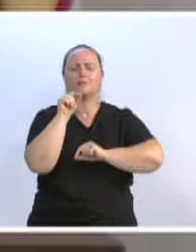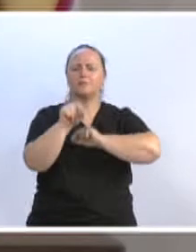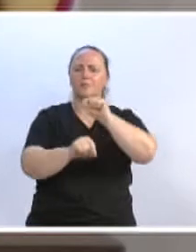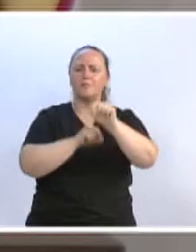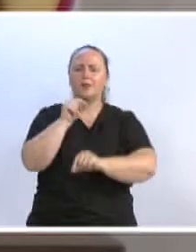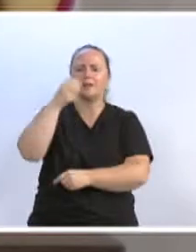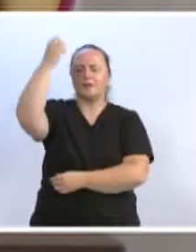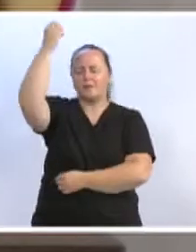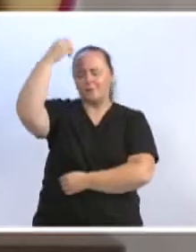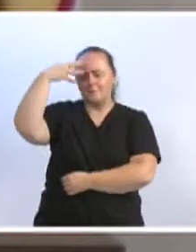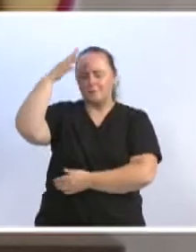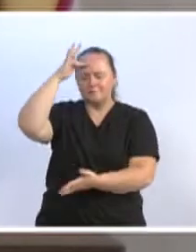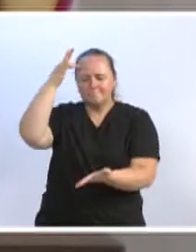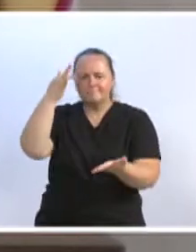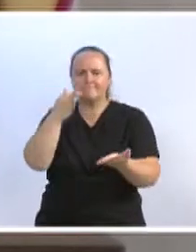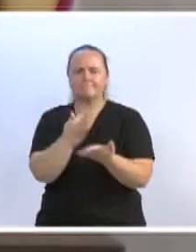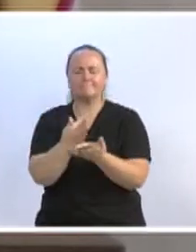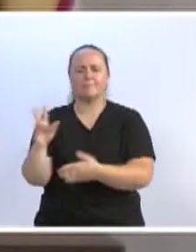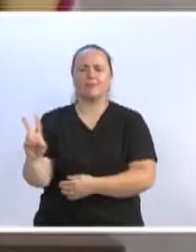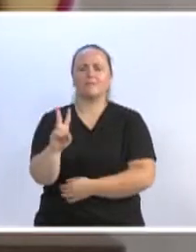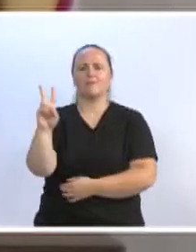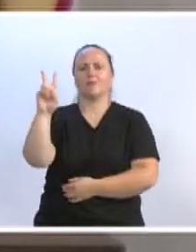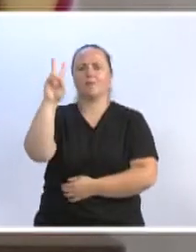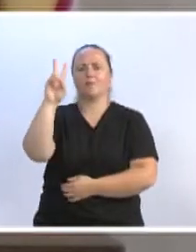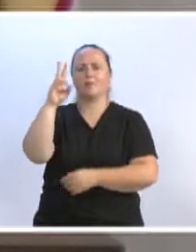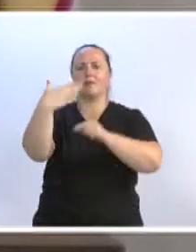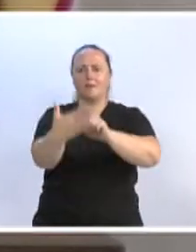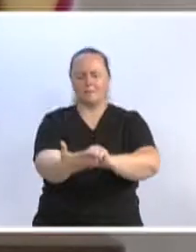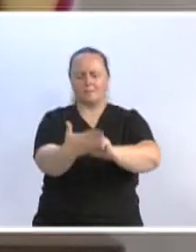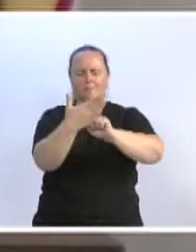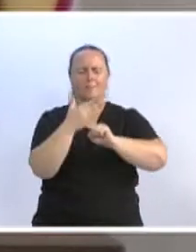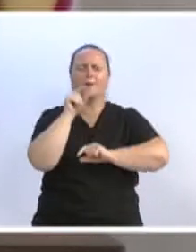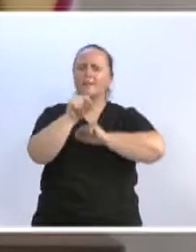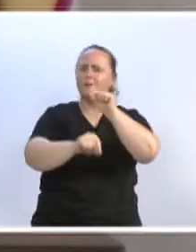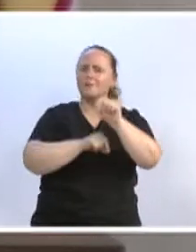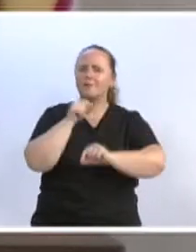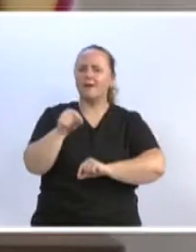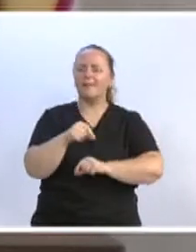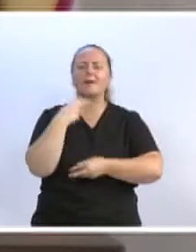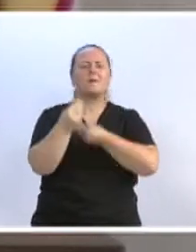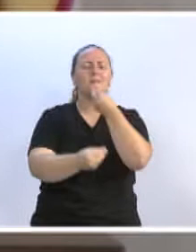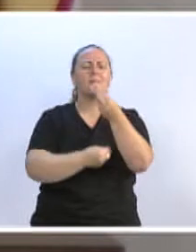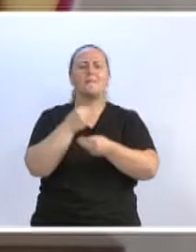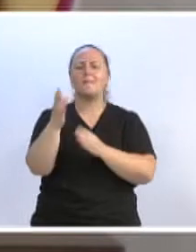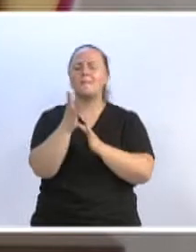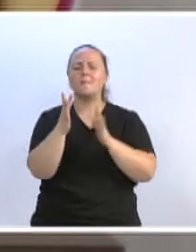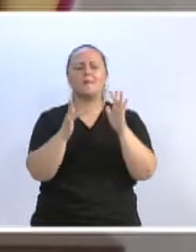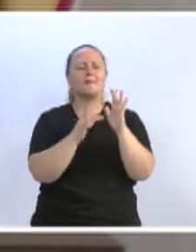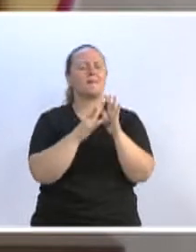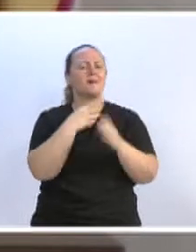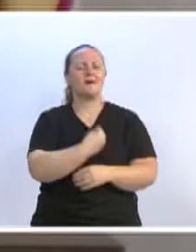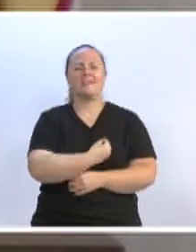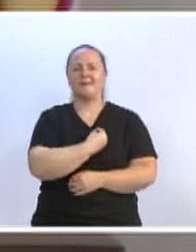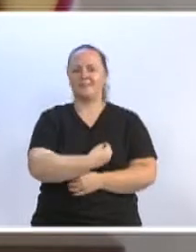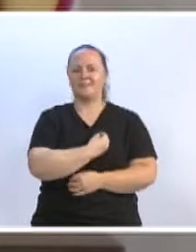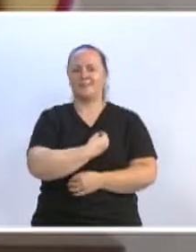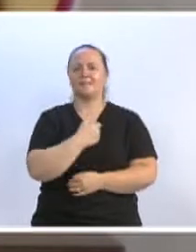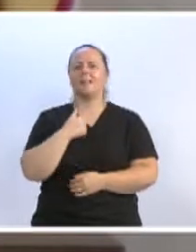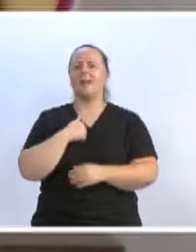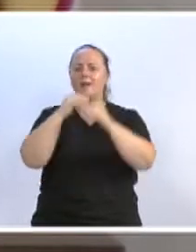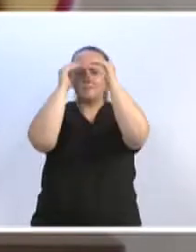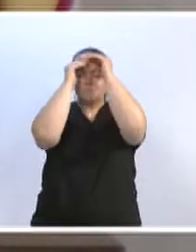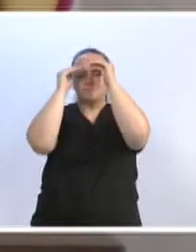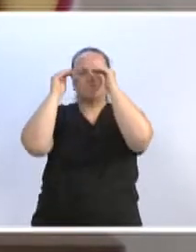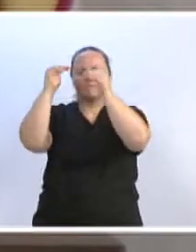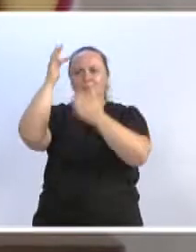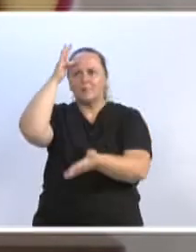luz, de fé, que retrata a vida do nosso Salvador, Senhor Jesus Cristo, a quem eu tenho devoção e muita